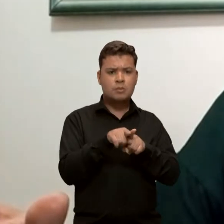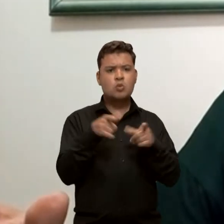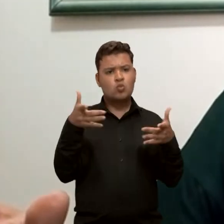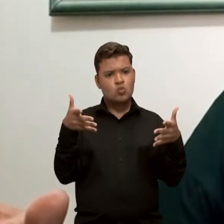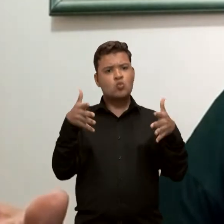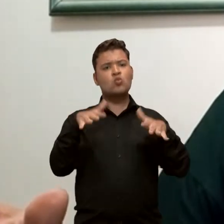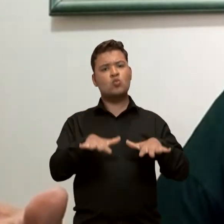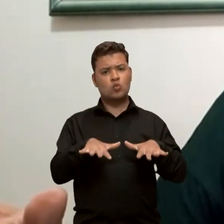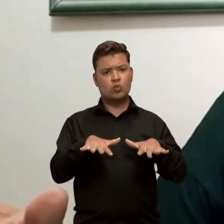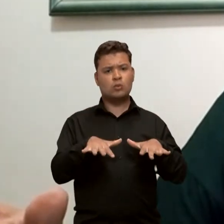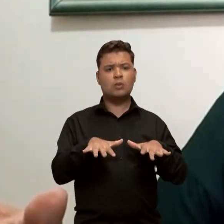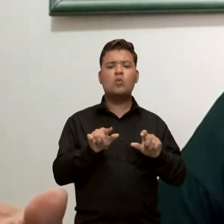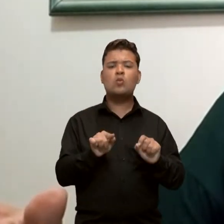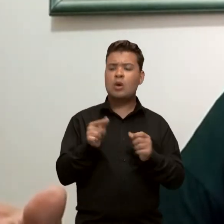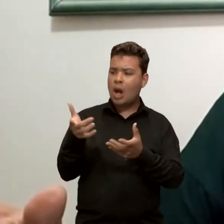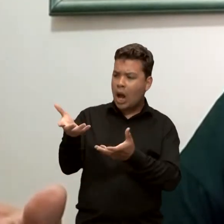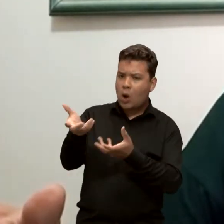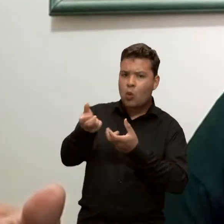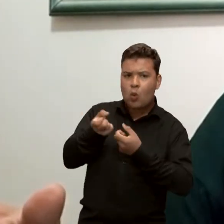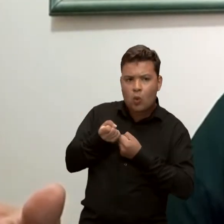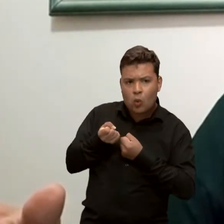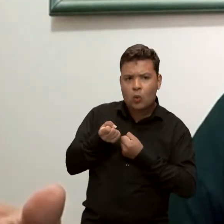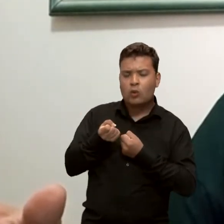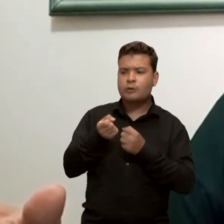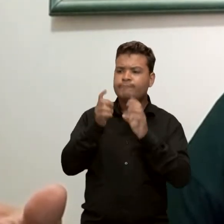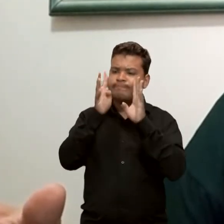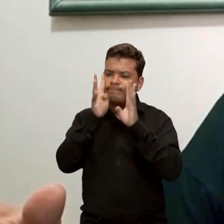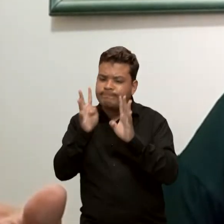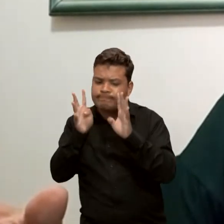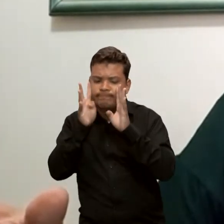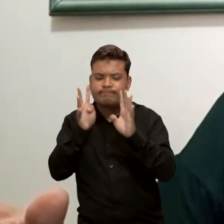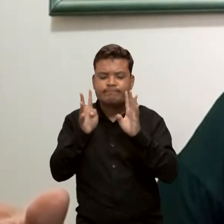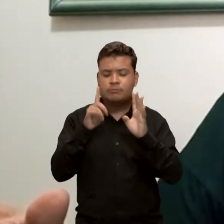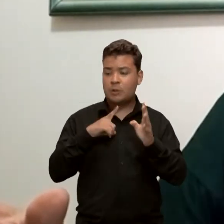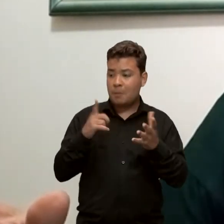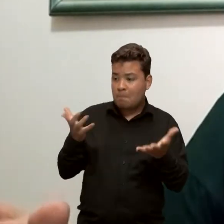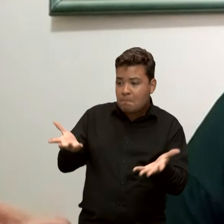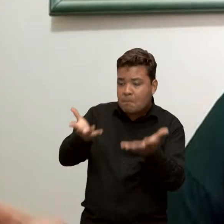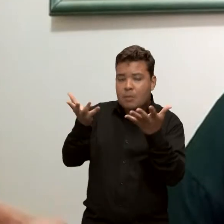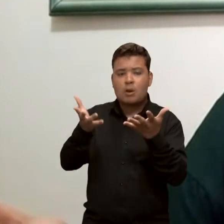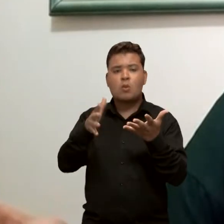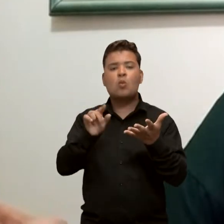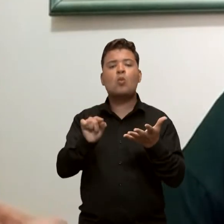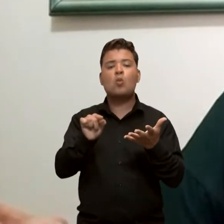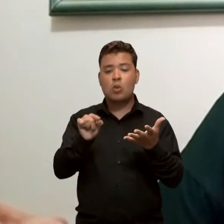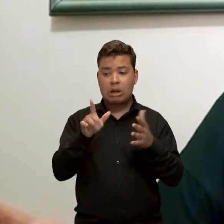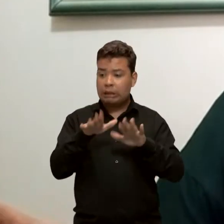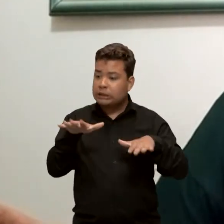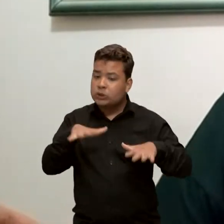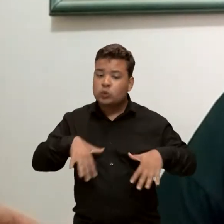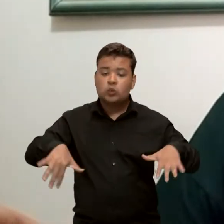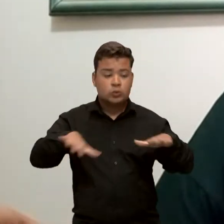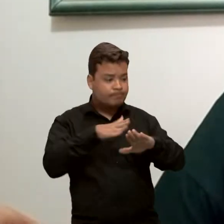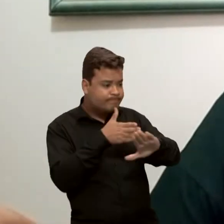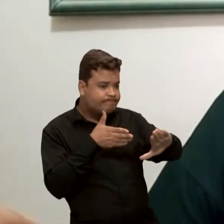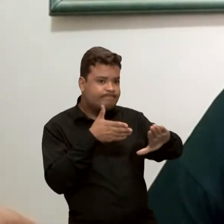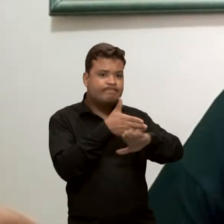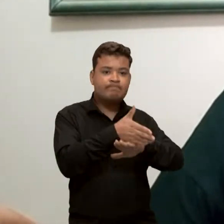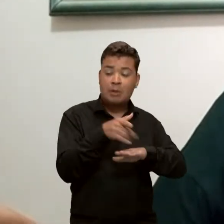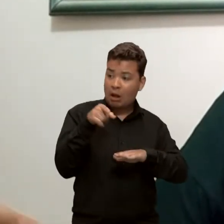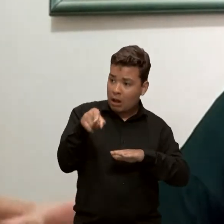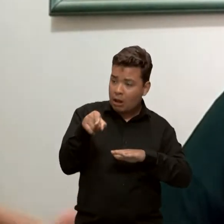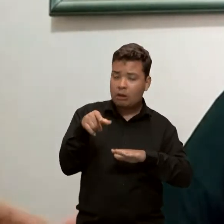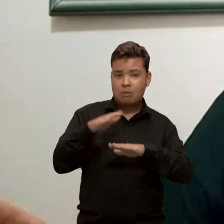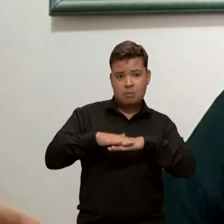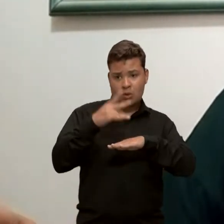Que acolhe, que escuta, que promove acesso de todas as crianças como sujeito ativo, né?